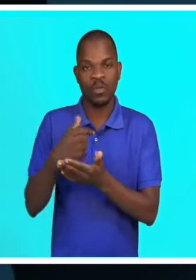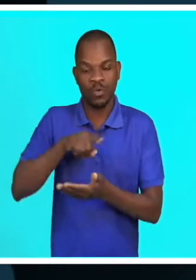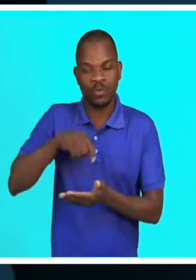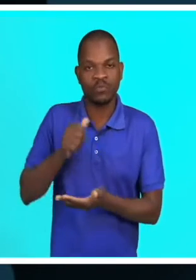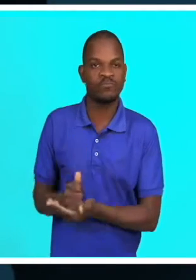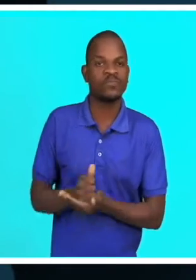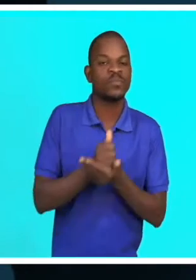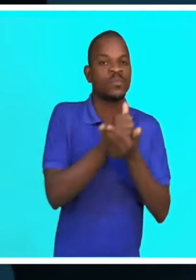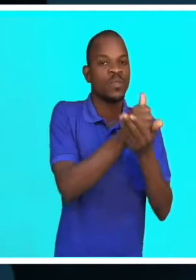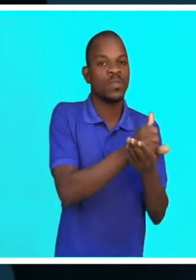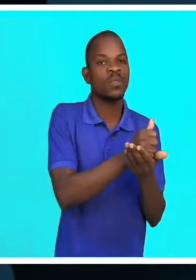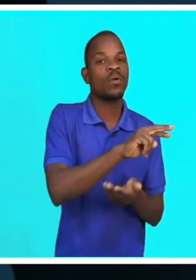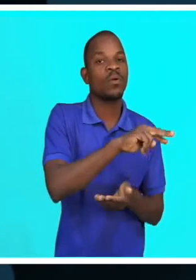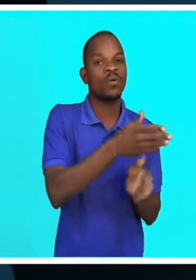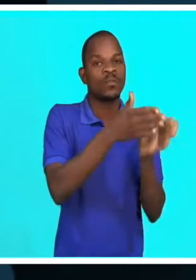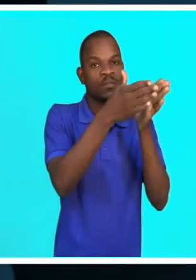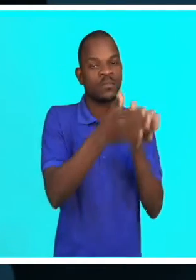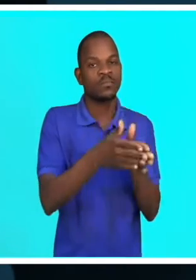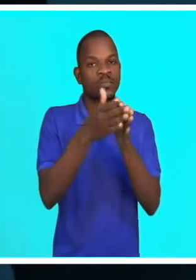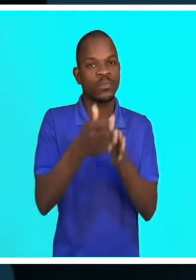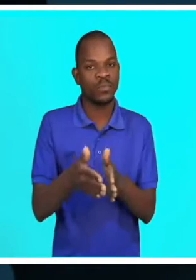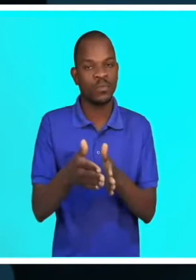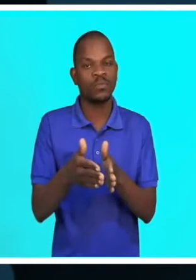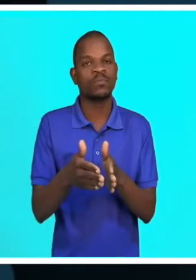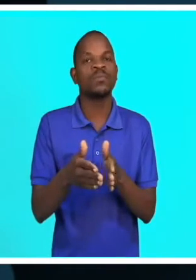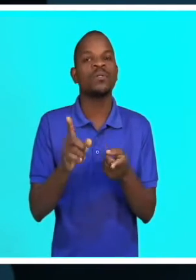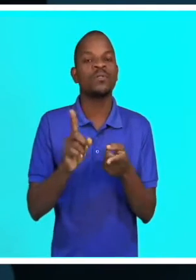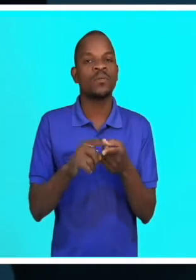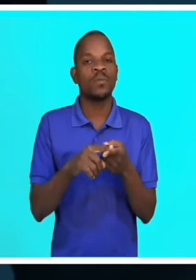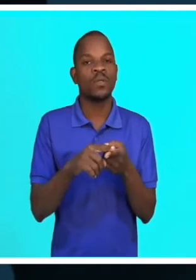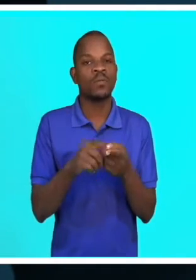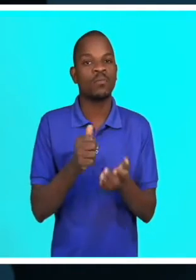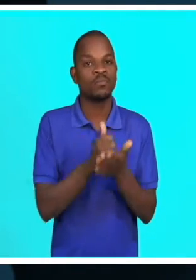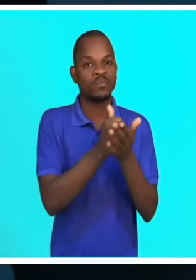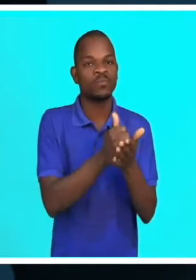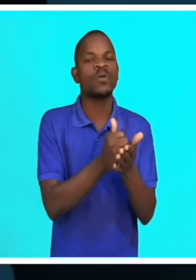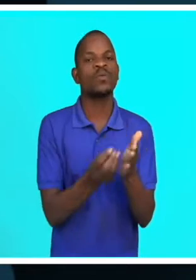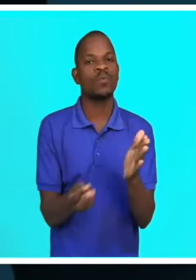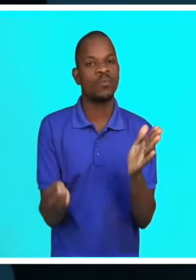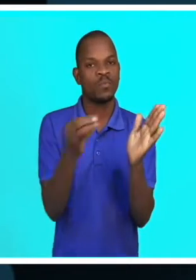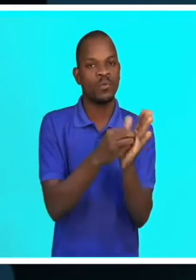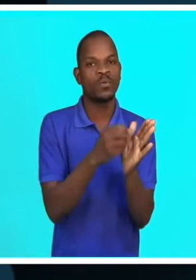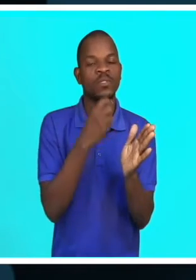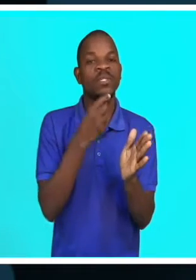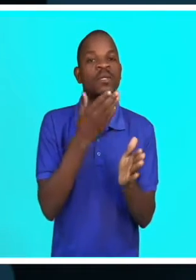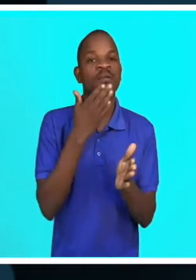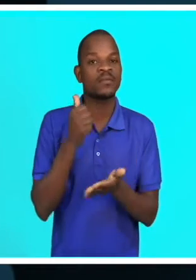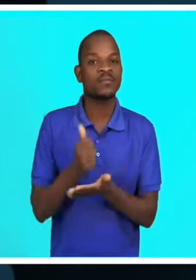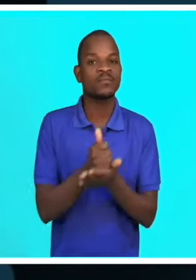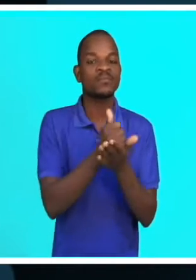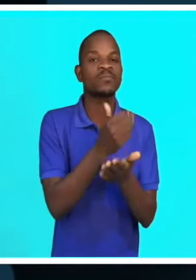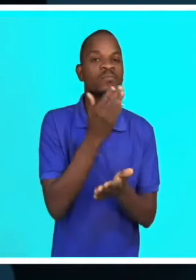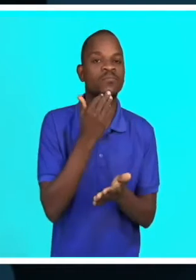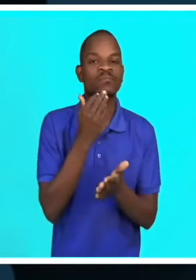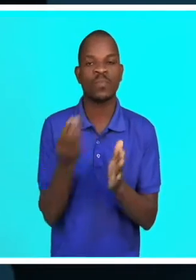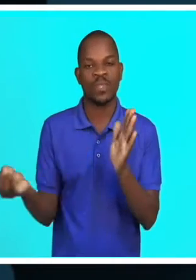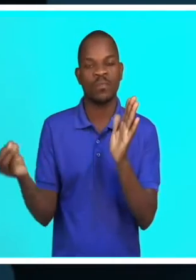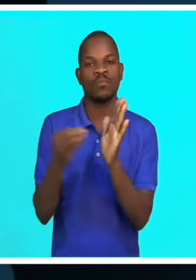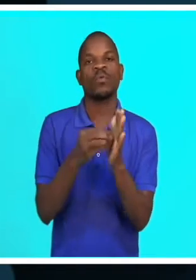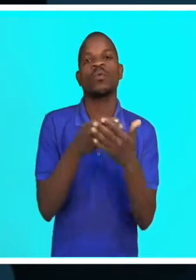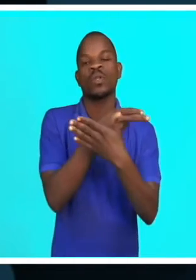fundação sergiogago e a fundação sergiogago por si, por sua vez, direcionar a cadeira e escrever ainda na sua